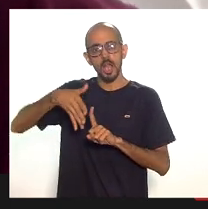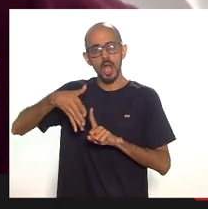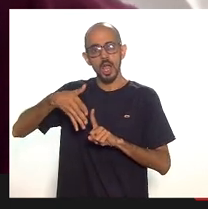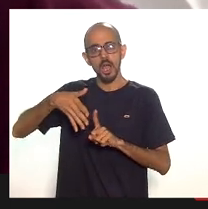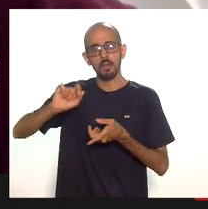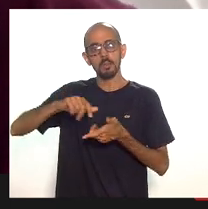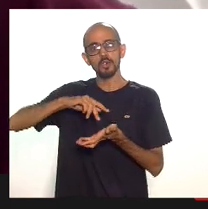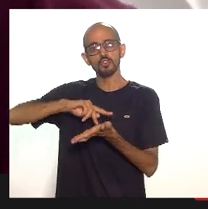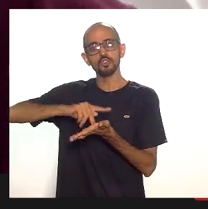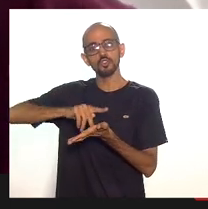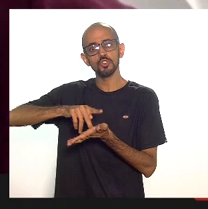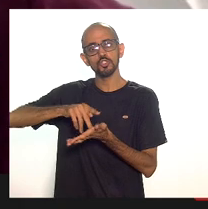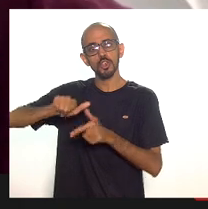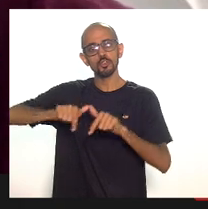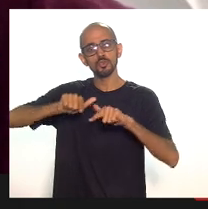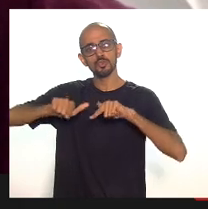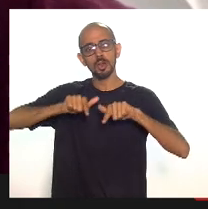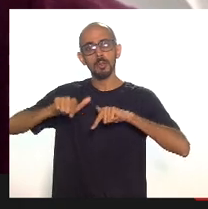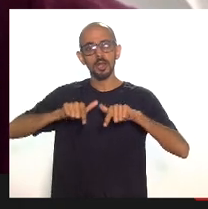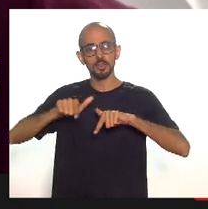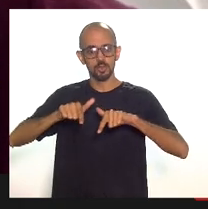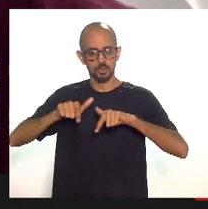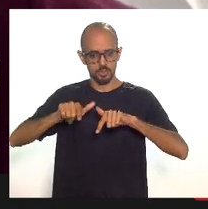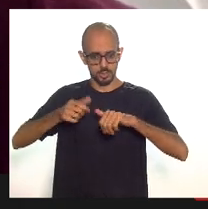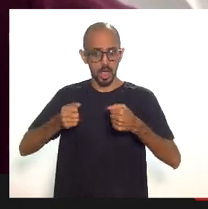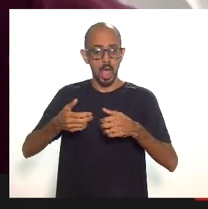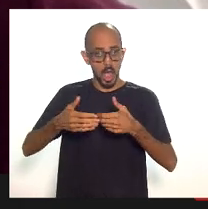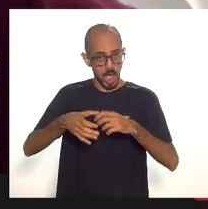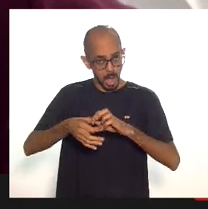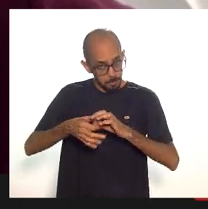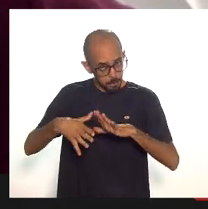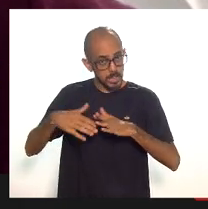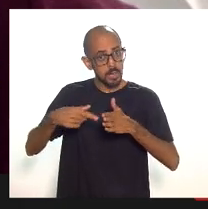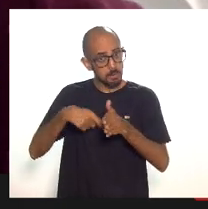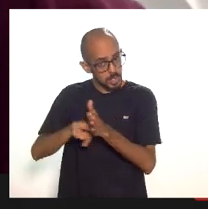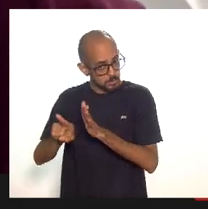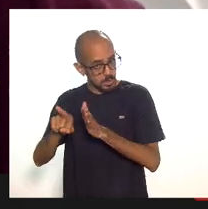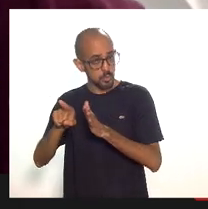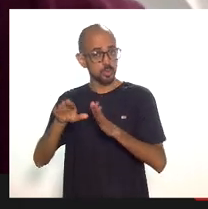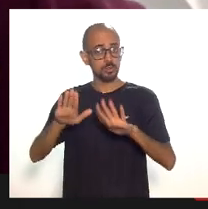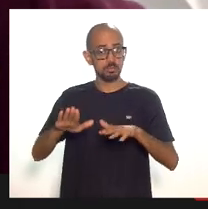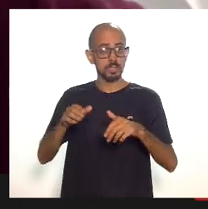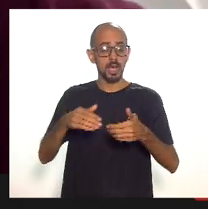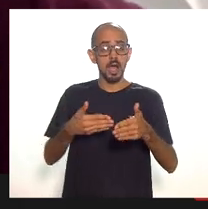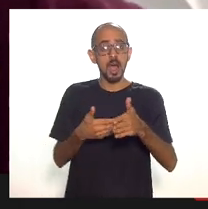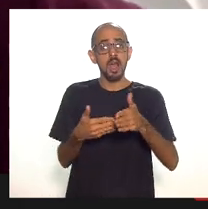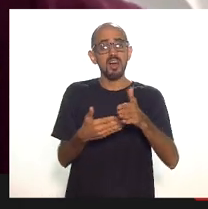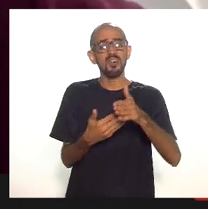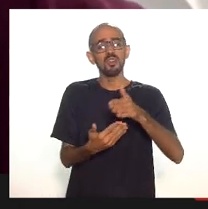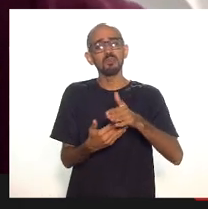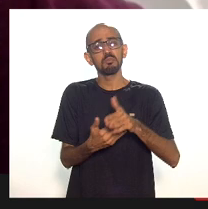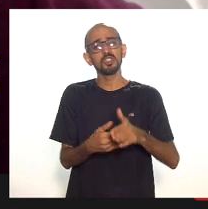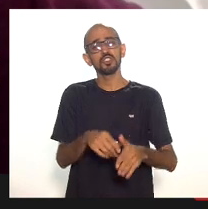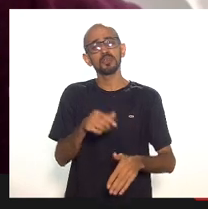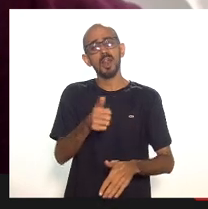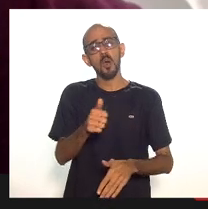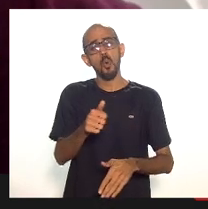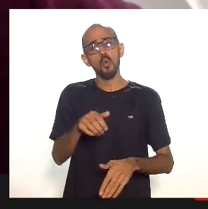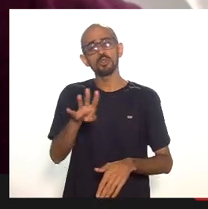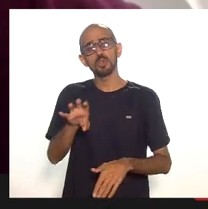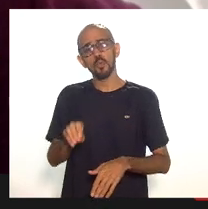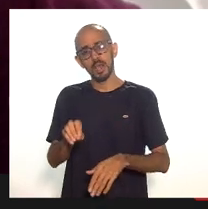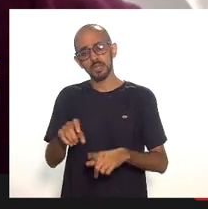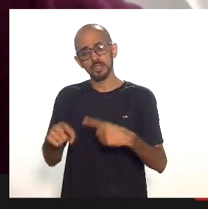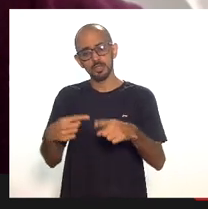abríssemos aí para pergunta, para as suas manifestações, até 11h40, e depois abrimos para